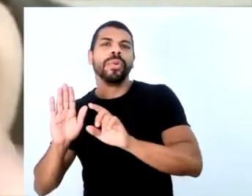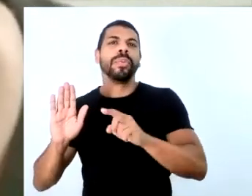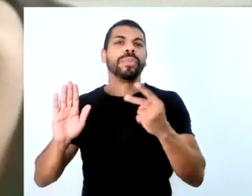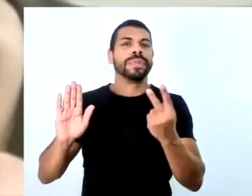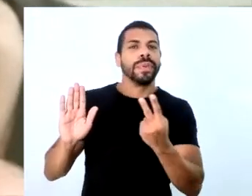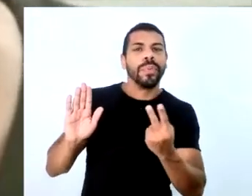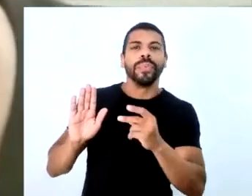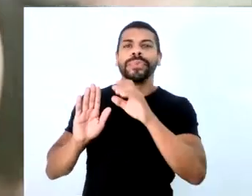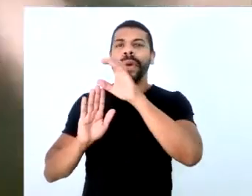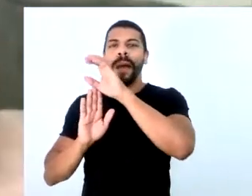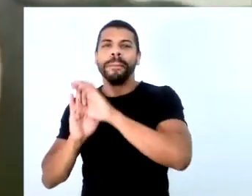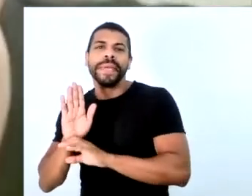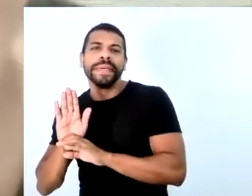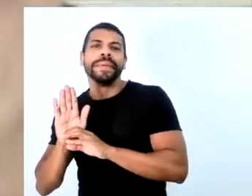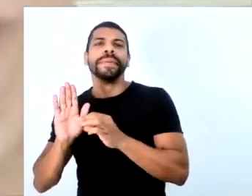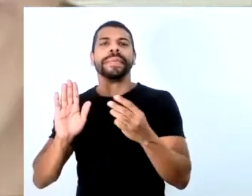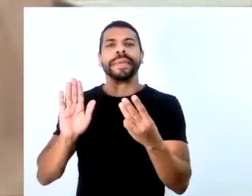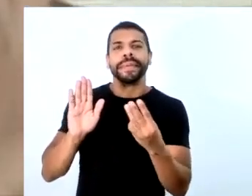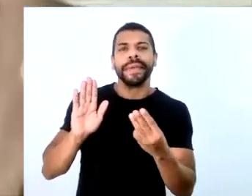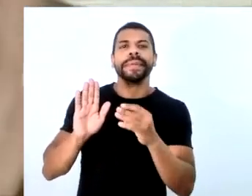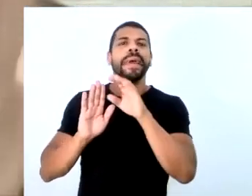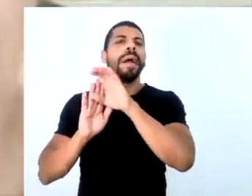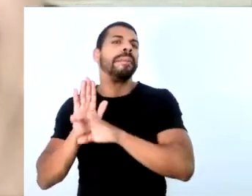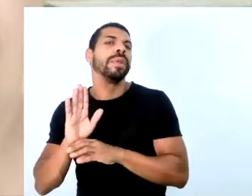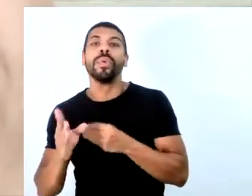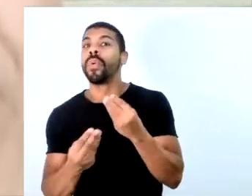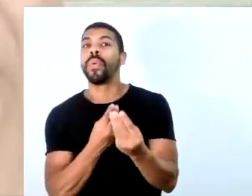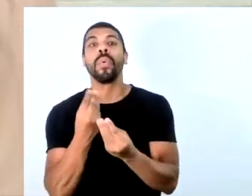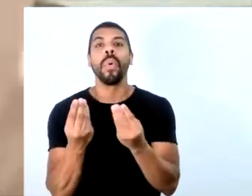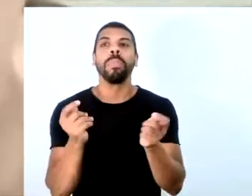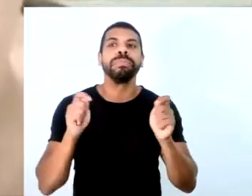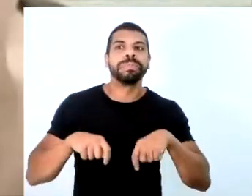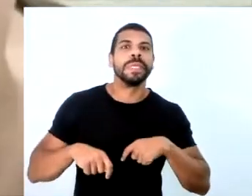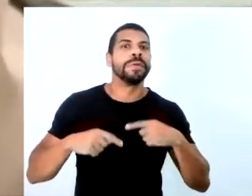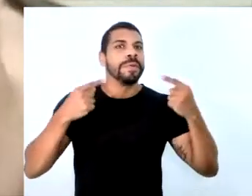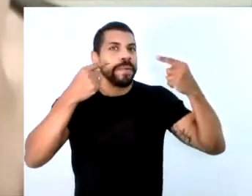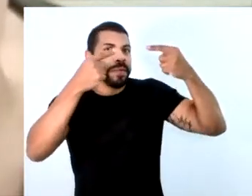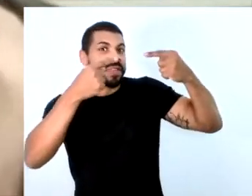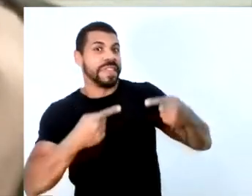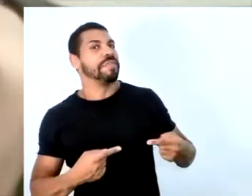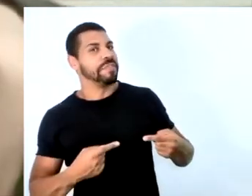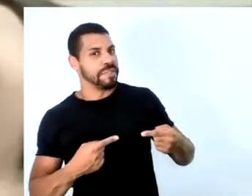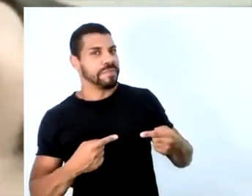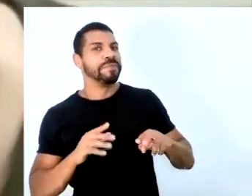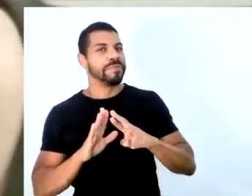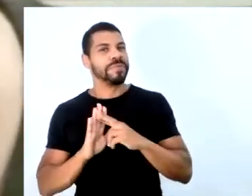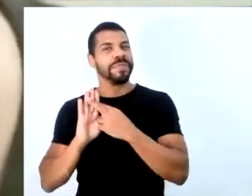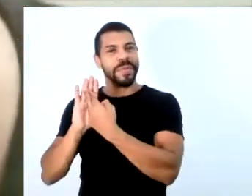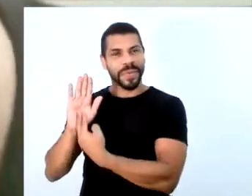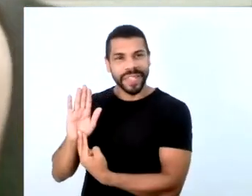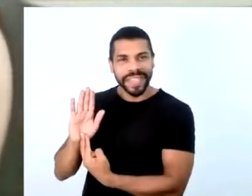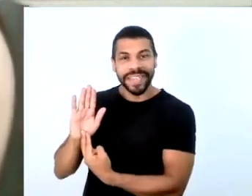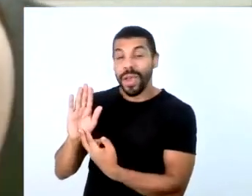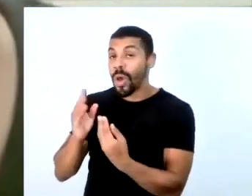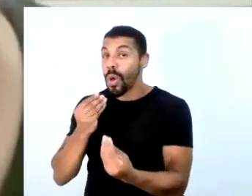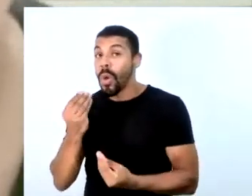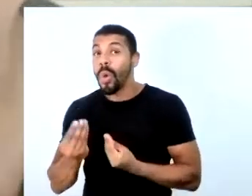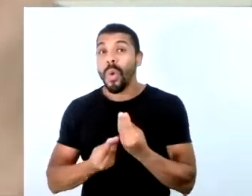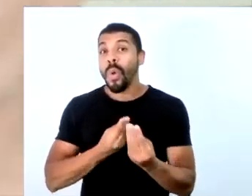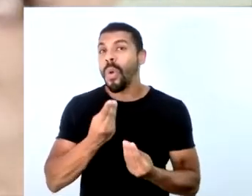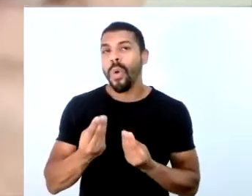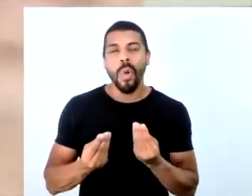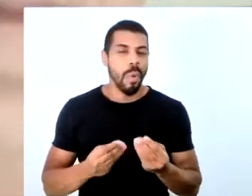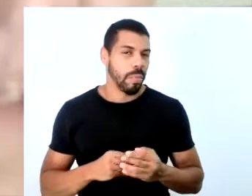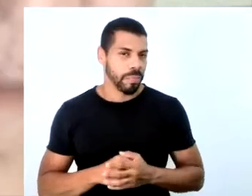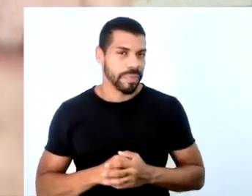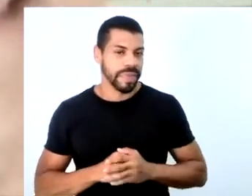para trocar coisas de um episódio para o outro. Como é que vem esse planejamento? Como é que você se vê como montadora quando você tem o desafio de